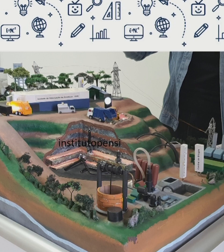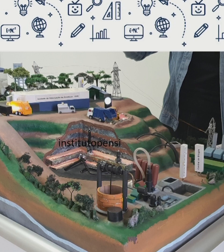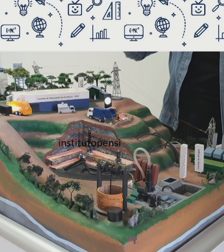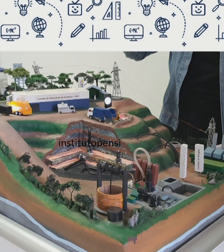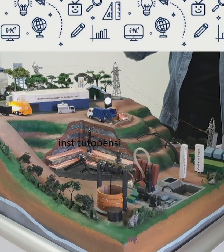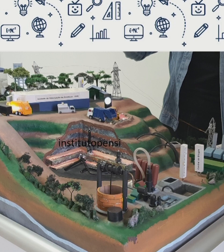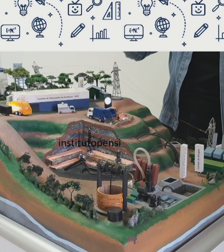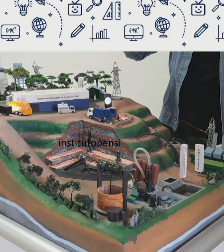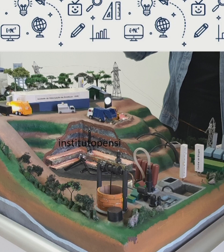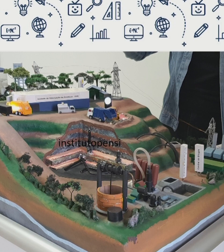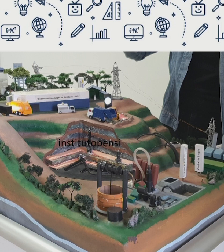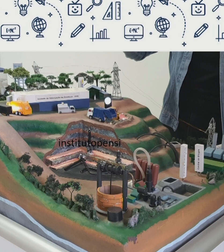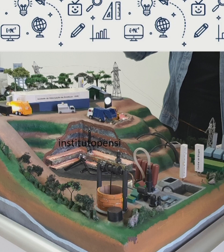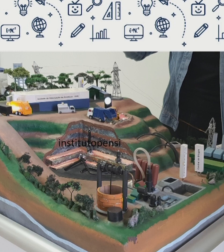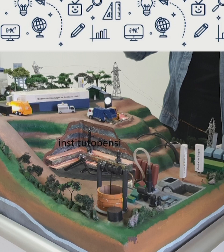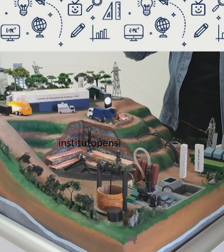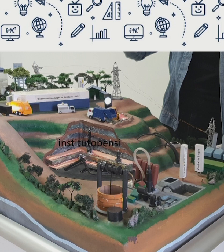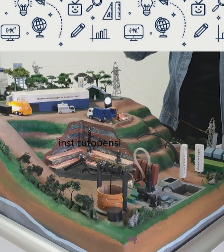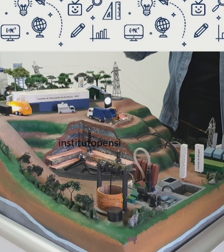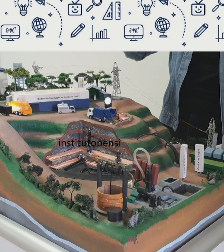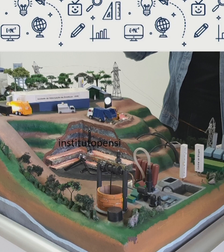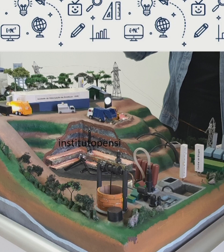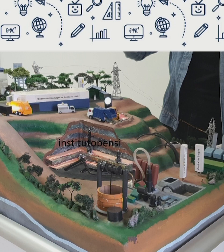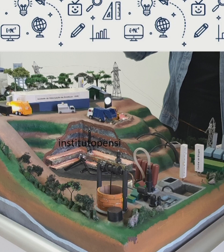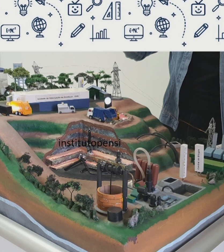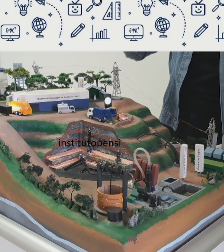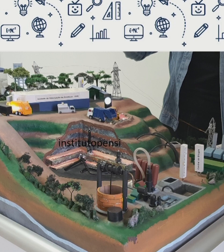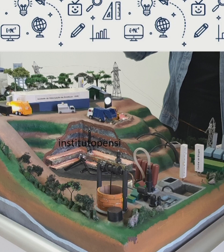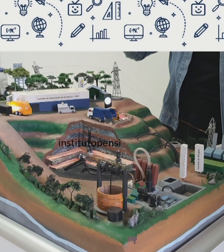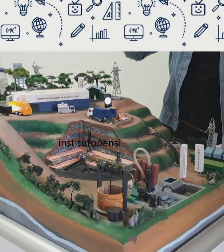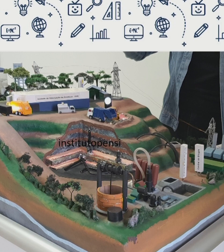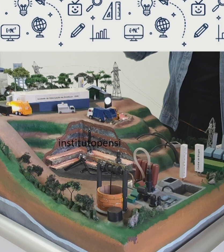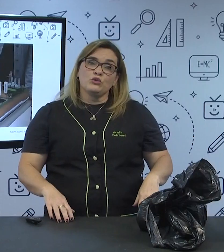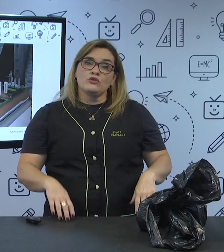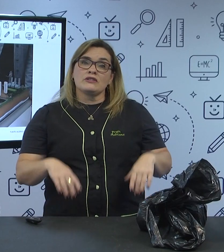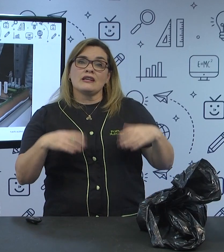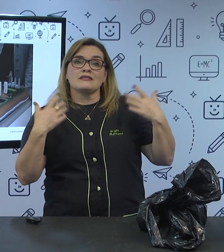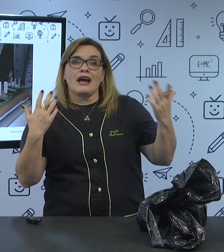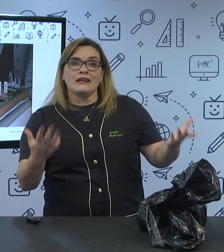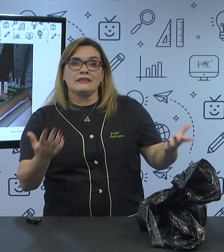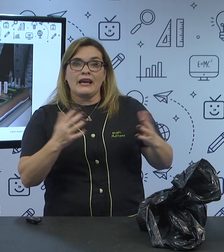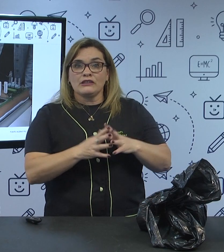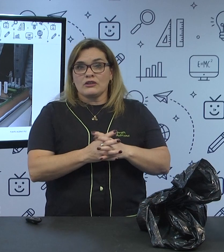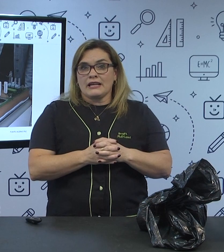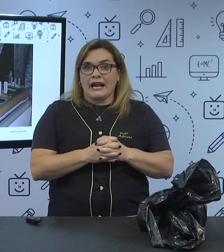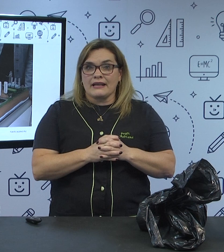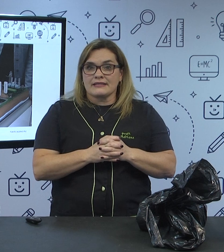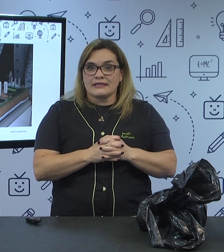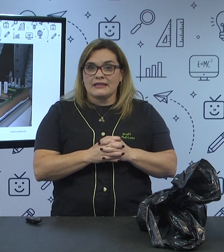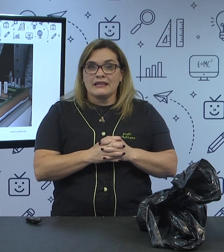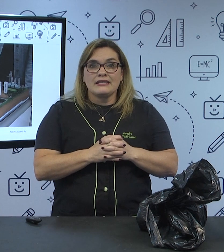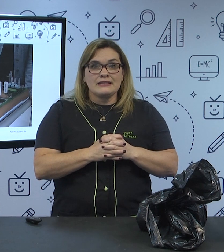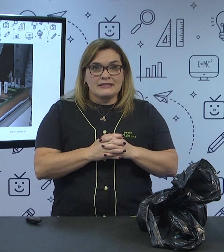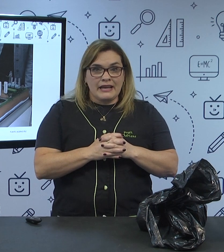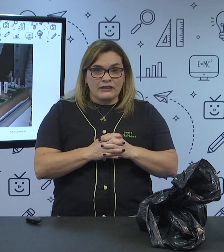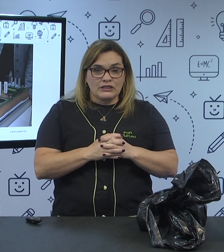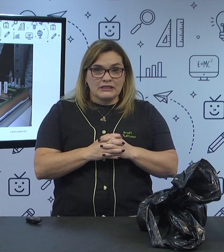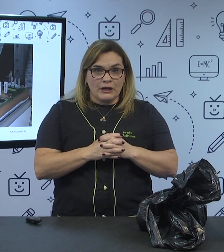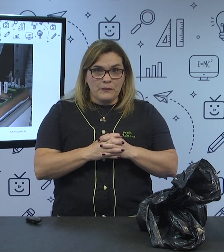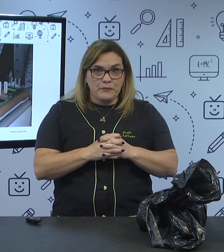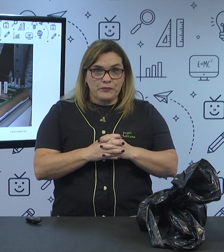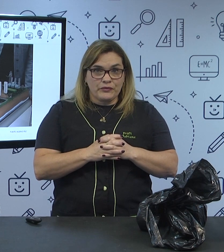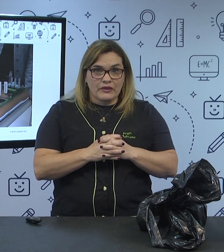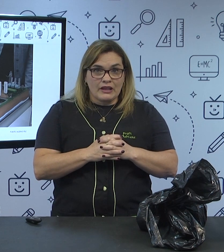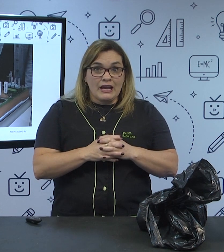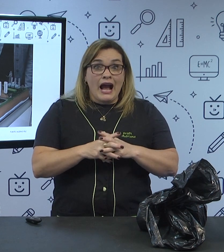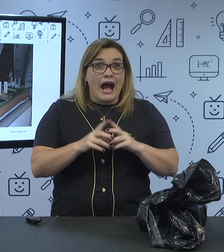energia vai pelos fios até as indústrias, até a nossa casa. Certo,